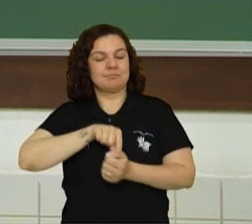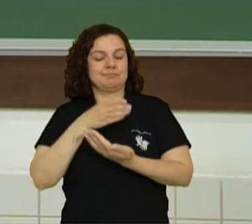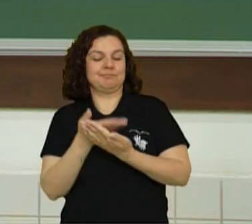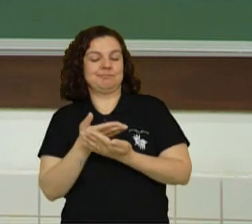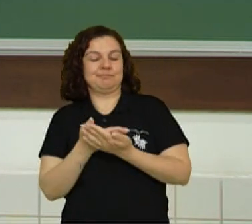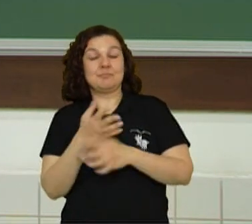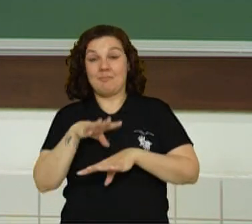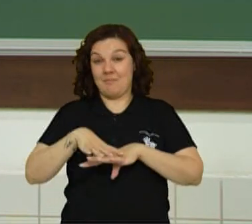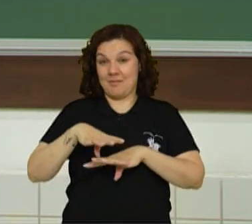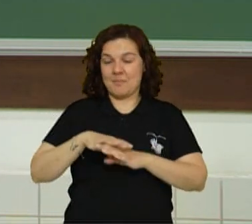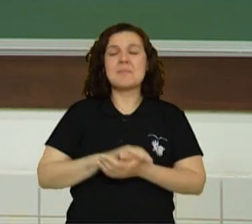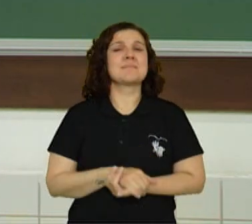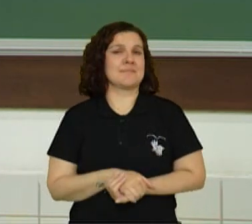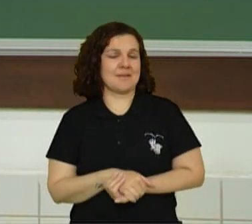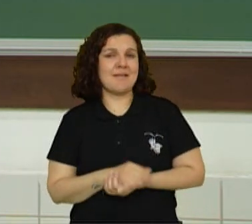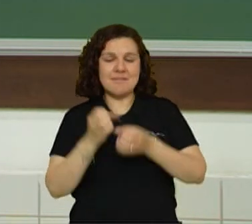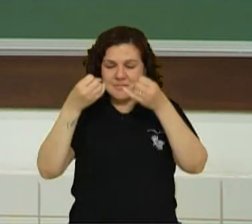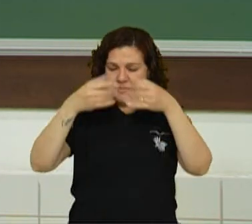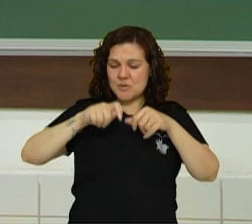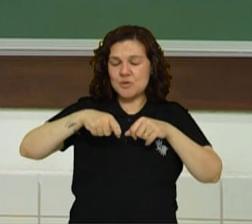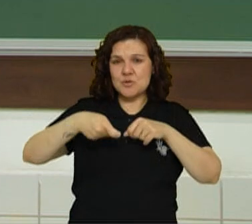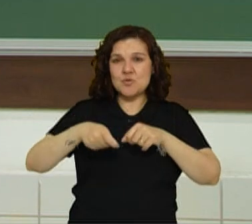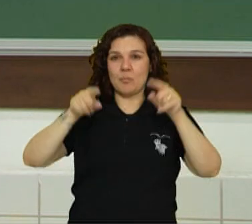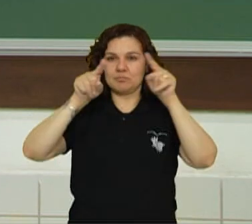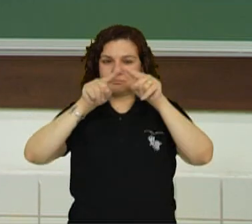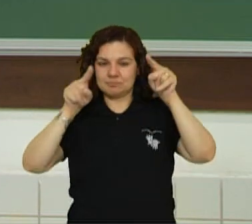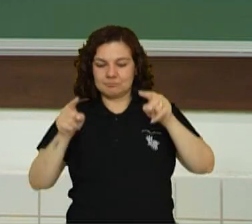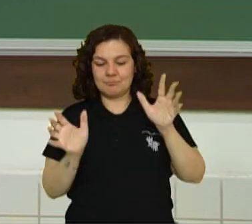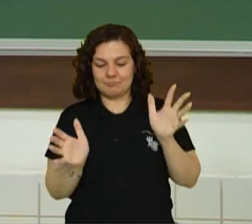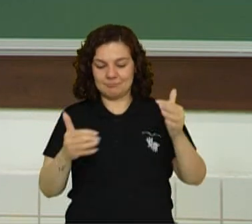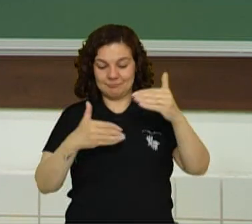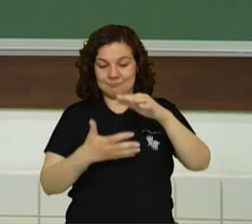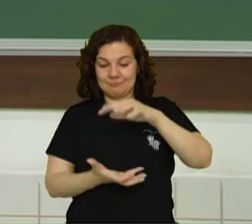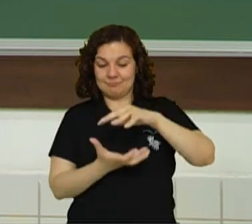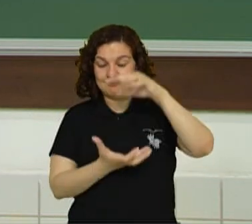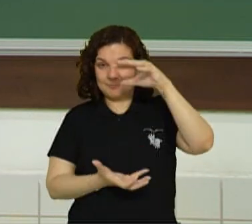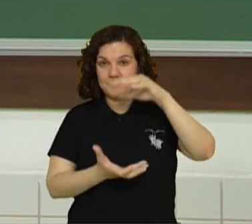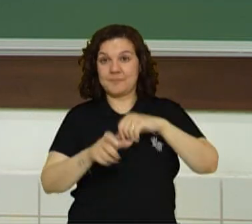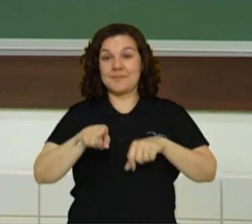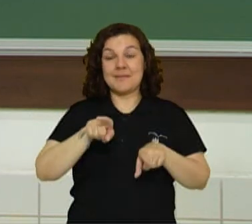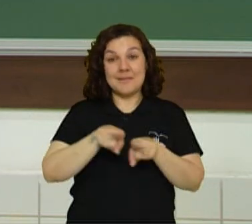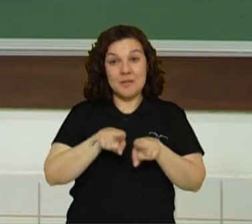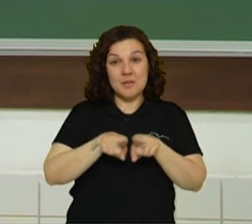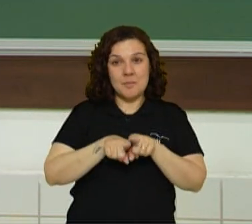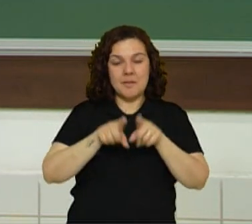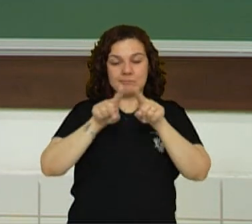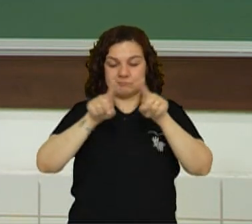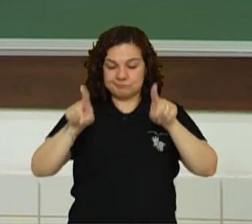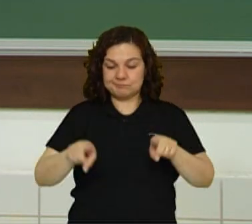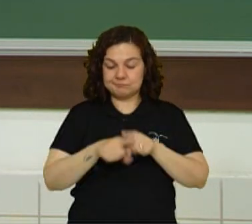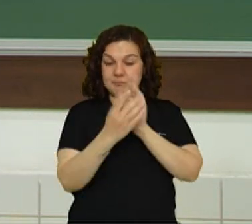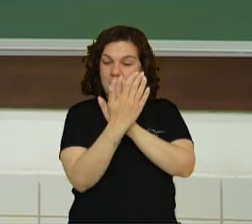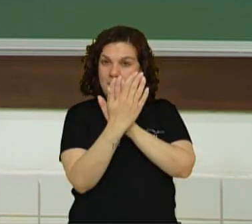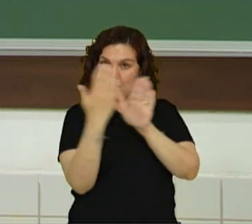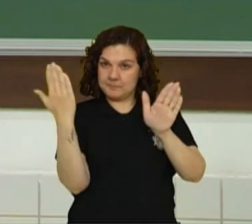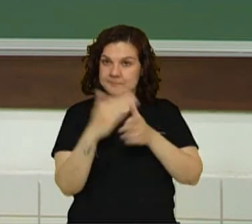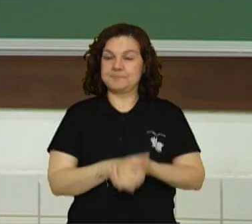de matemática falando da geometria espacial, falando também da geometria plana, tá?